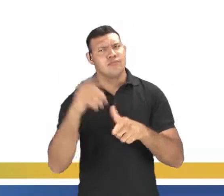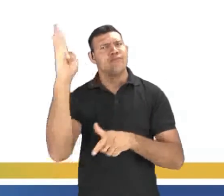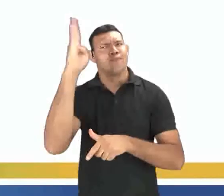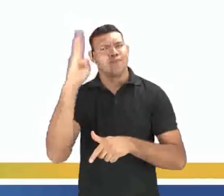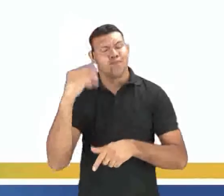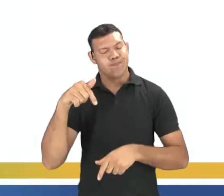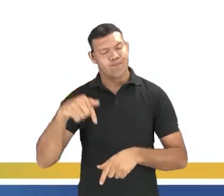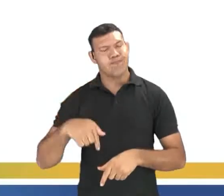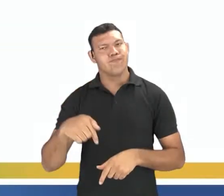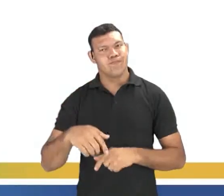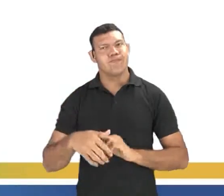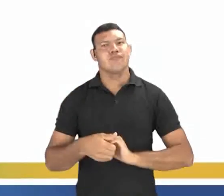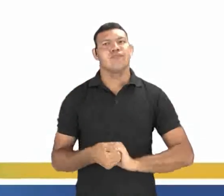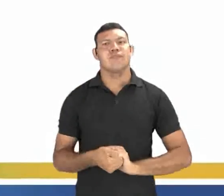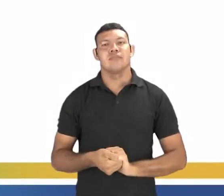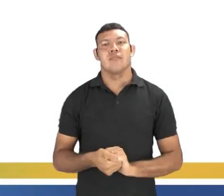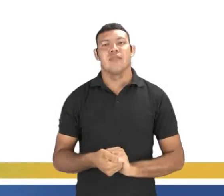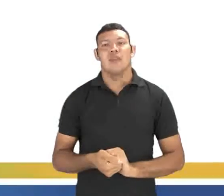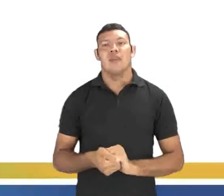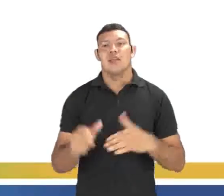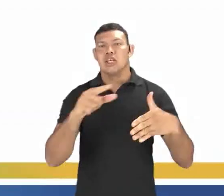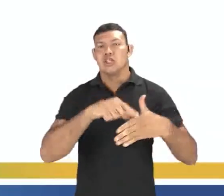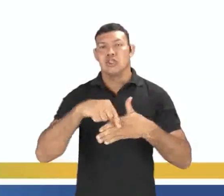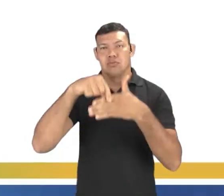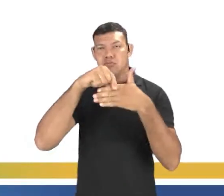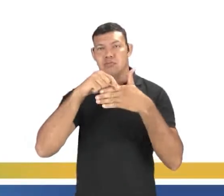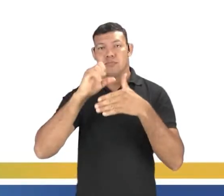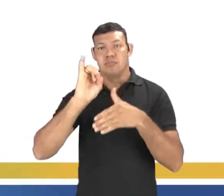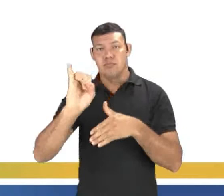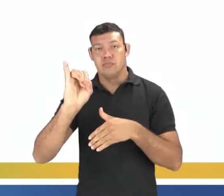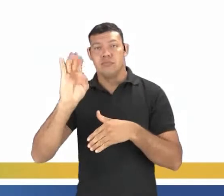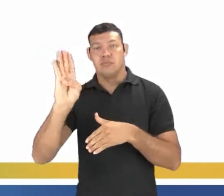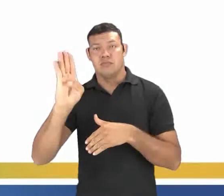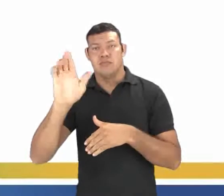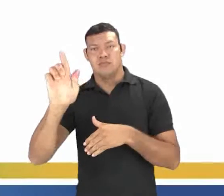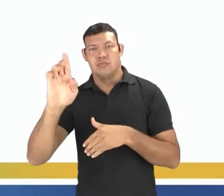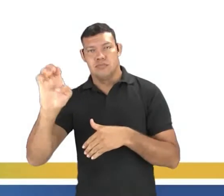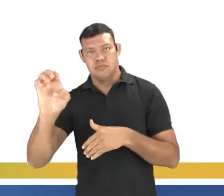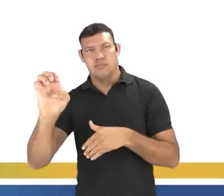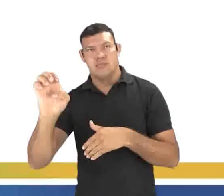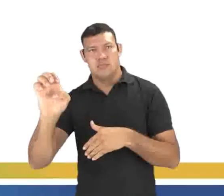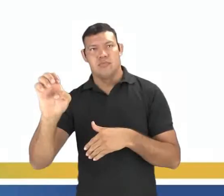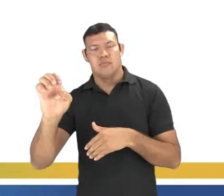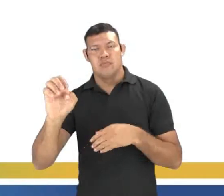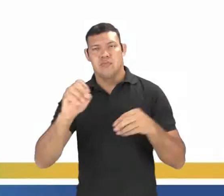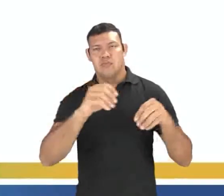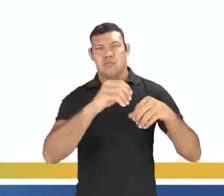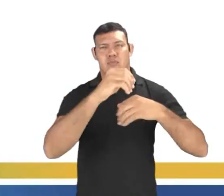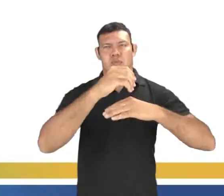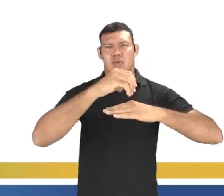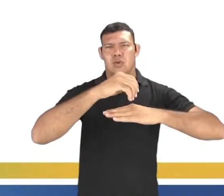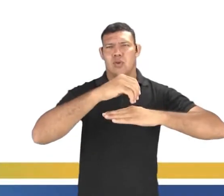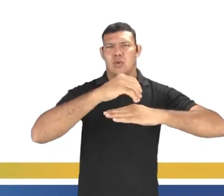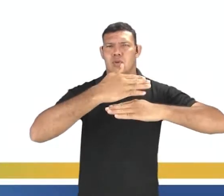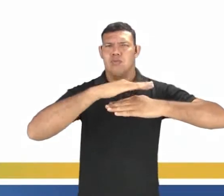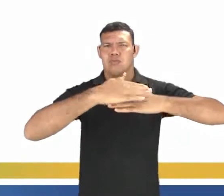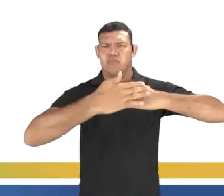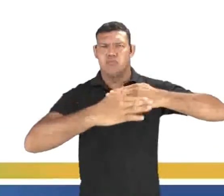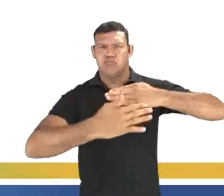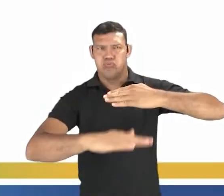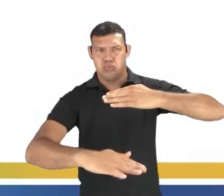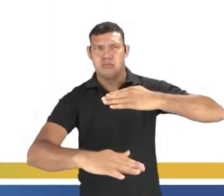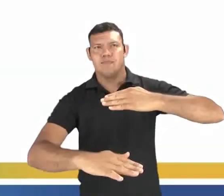país. Mas o que se destaca mais, de acordo com o IBGE, seria o quê? O assoreamento, desmatamentos